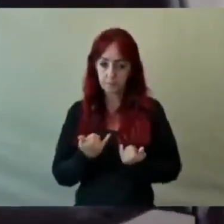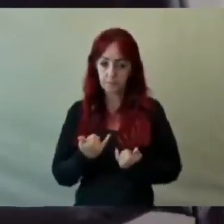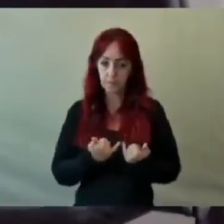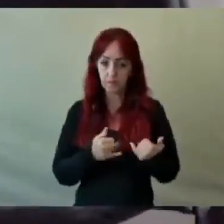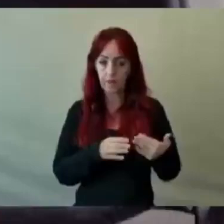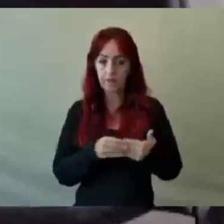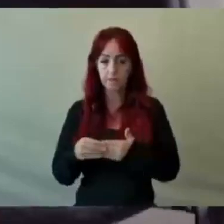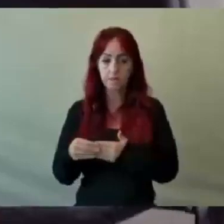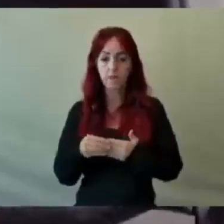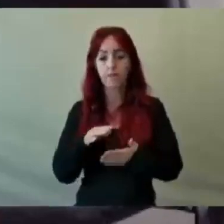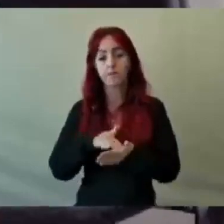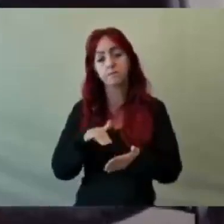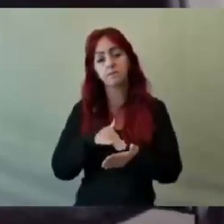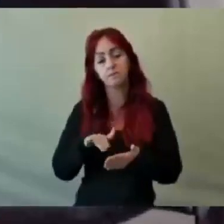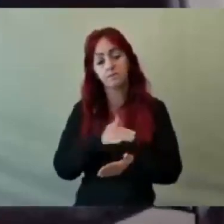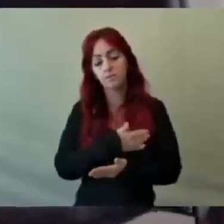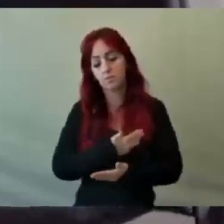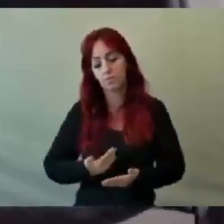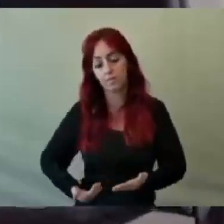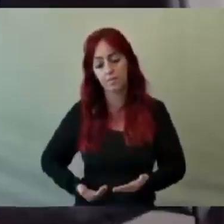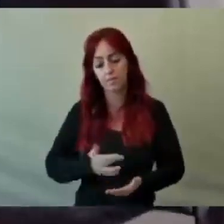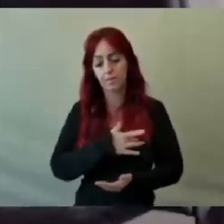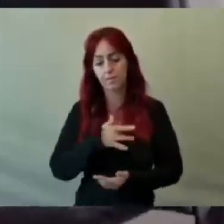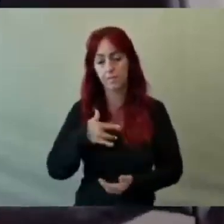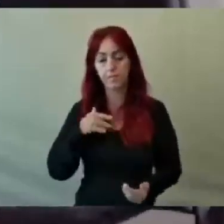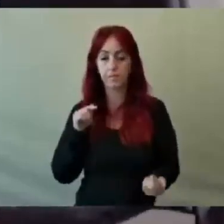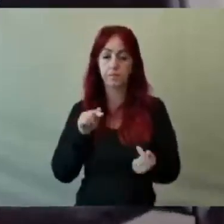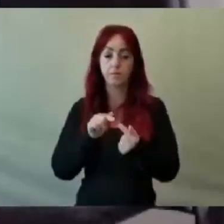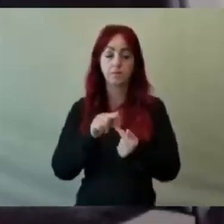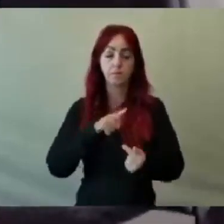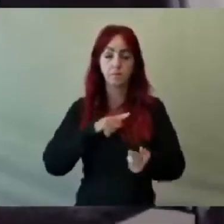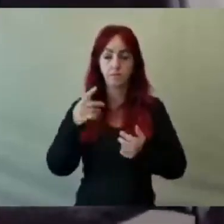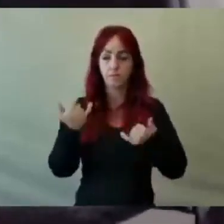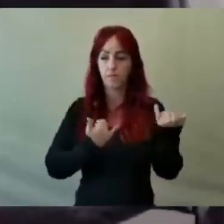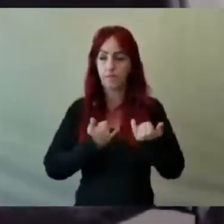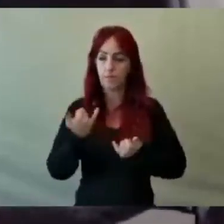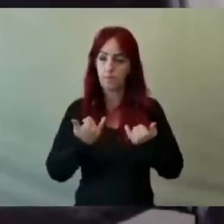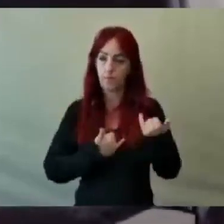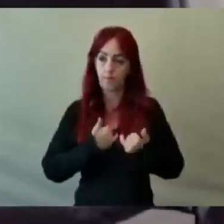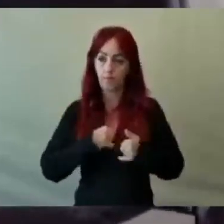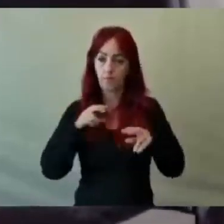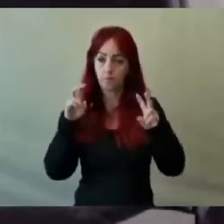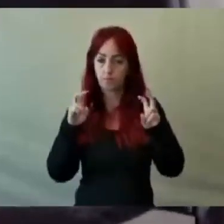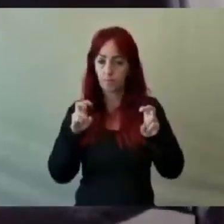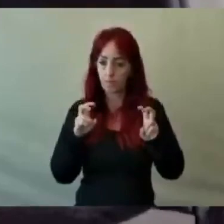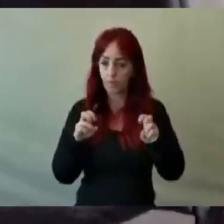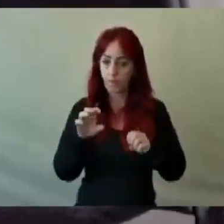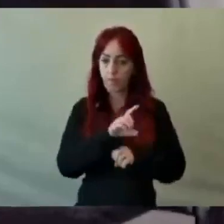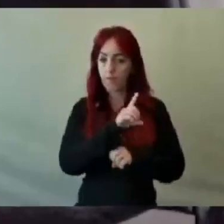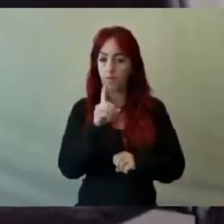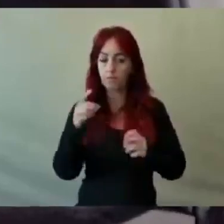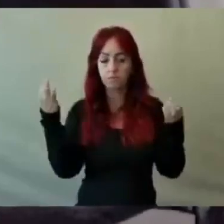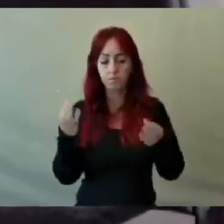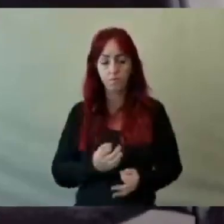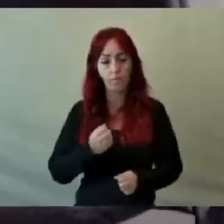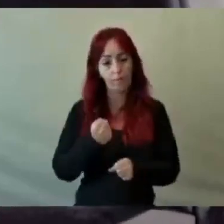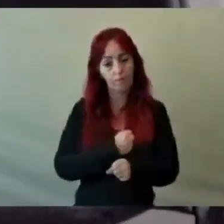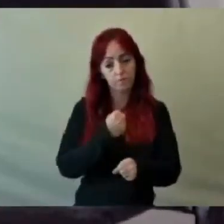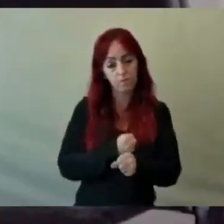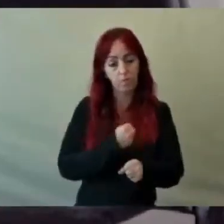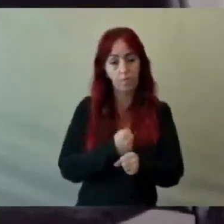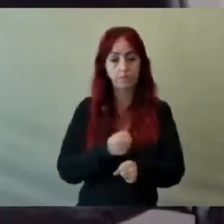Secretaria Municipal de Saúde. Finalidade, obter informações sobre a previsão para a construção do novo Centro de Saúde Nova